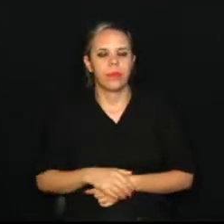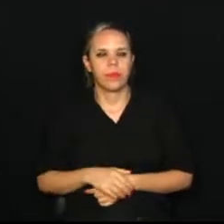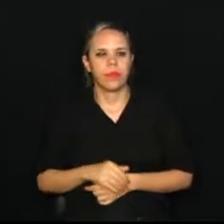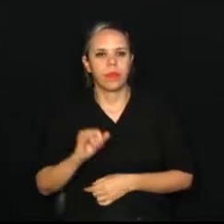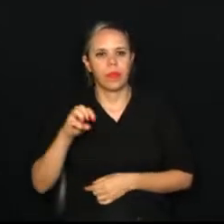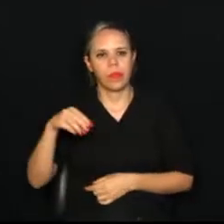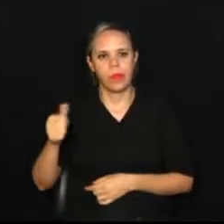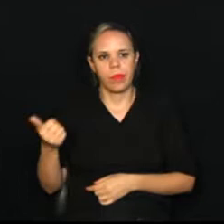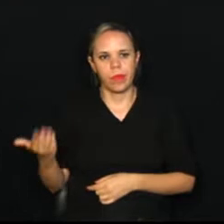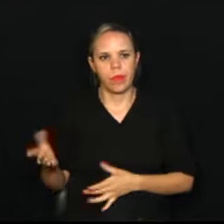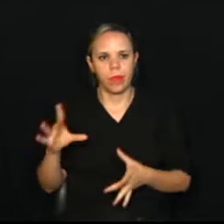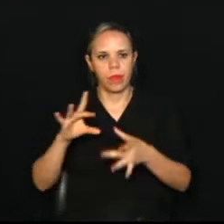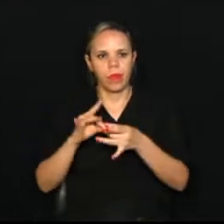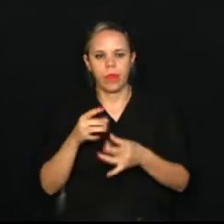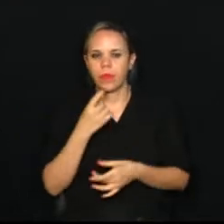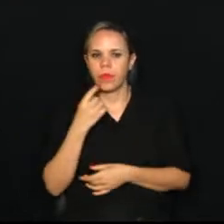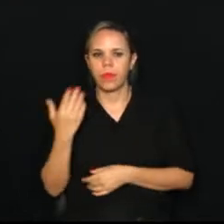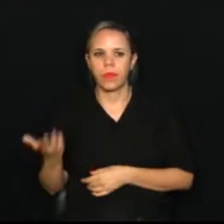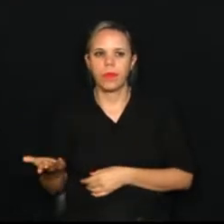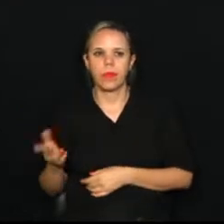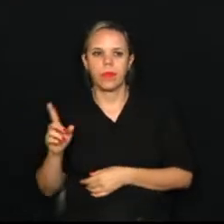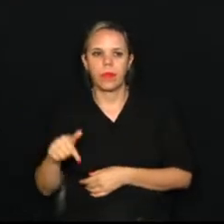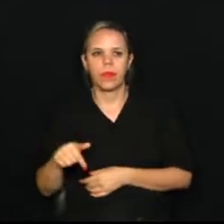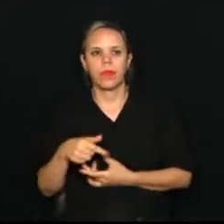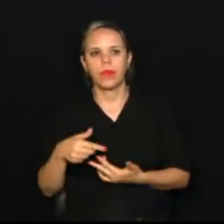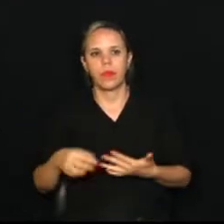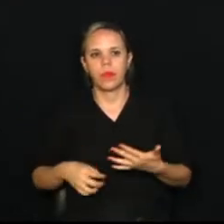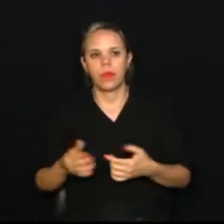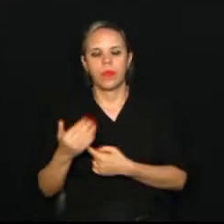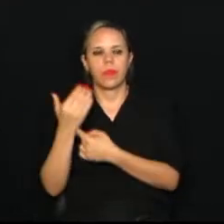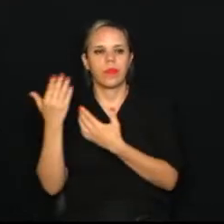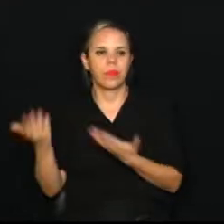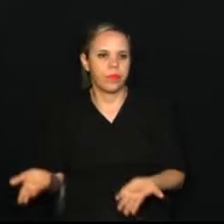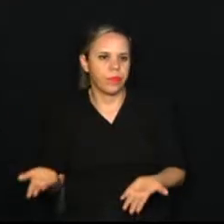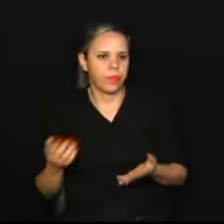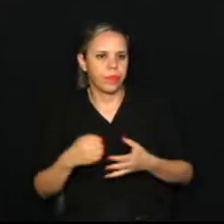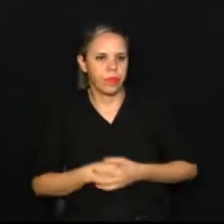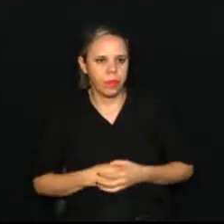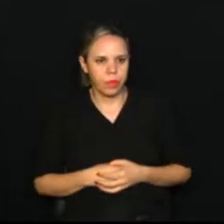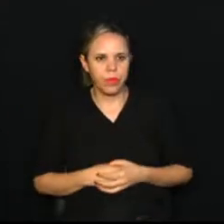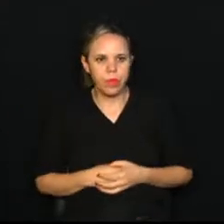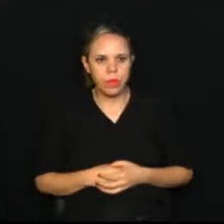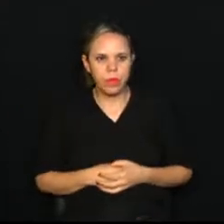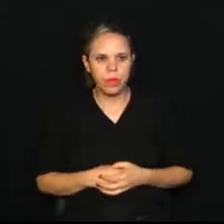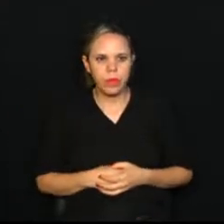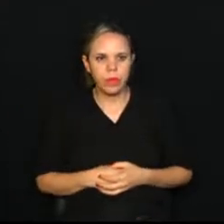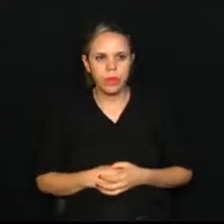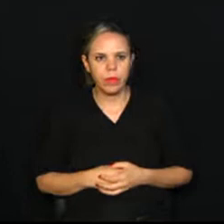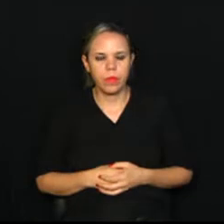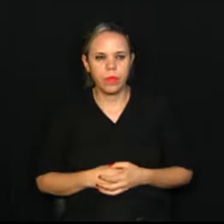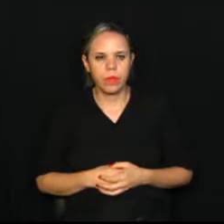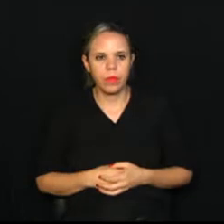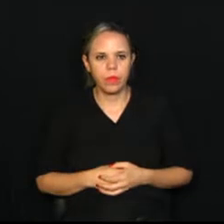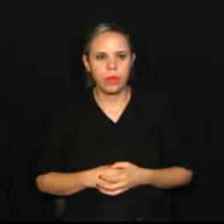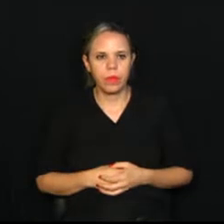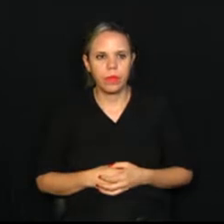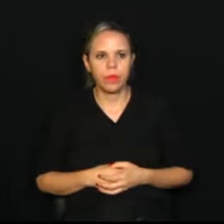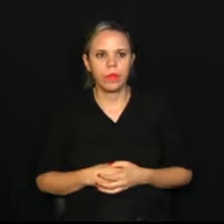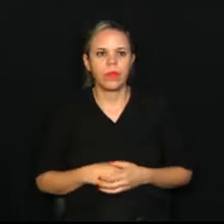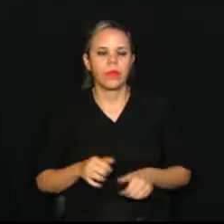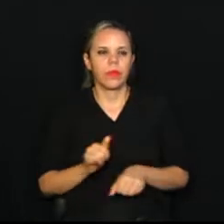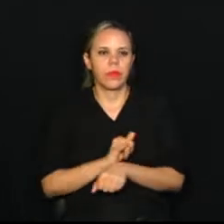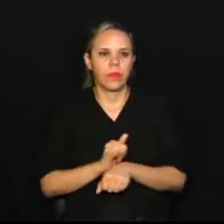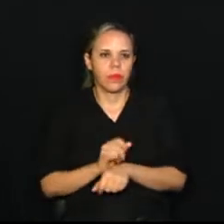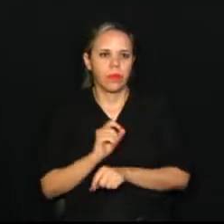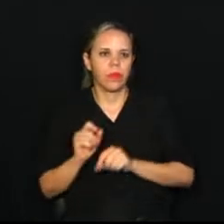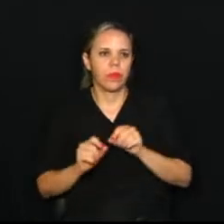IMA ligada em Campinas. Então, essas demandas tecnológicas, elas provêm mecanismos para